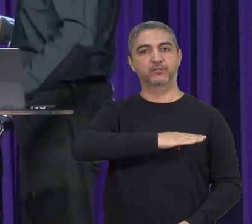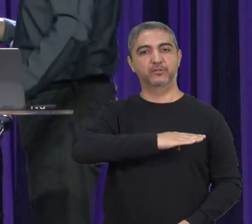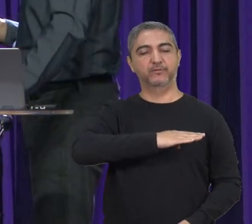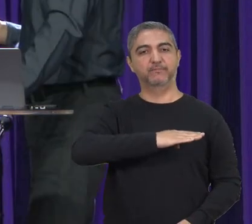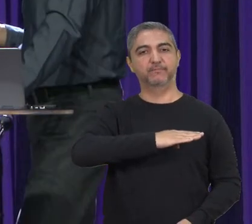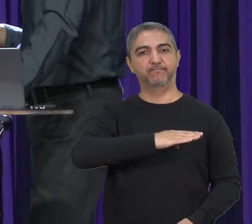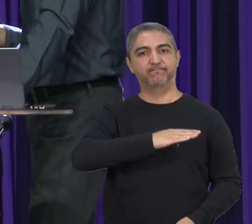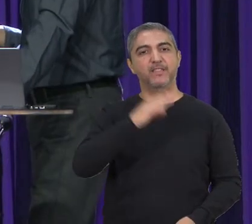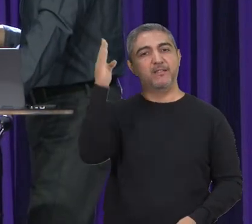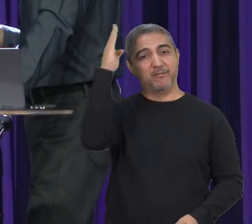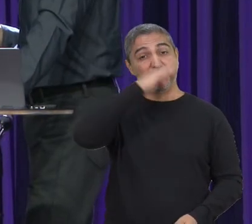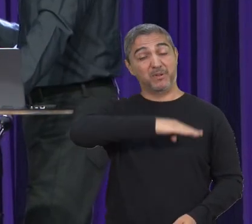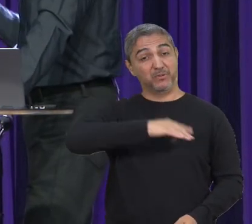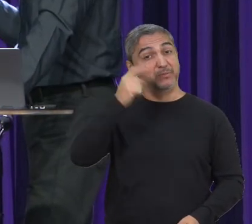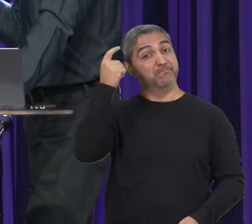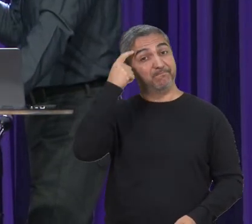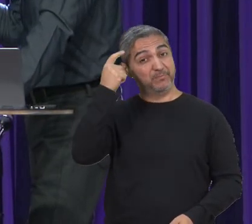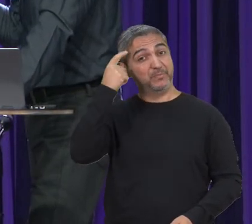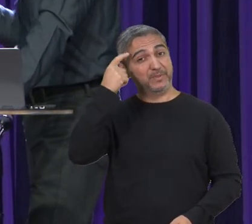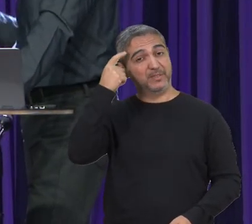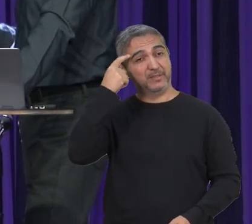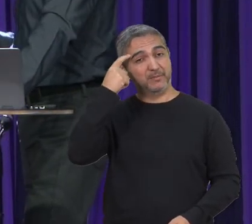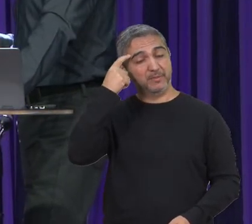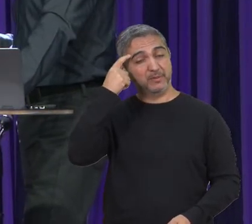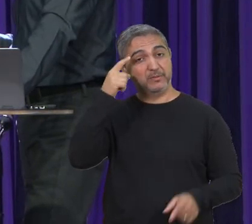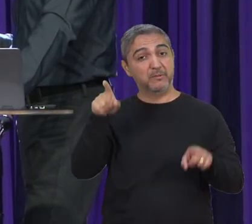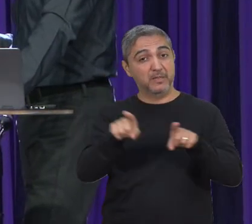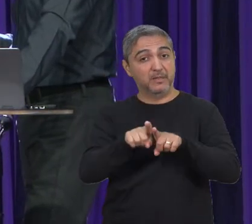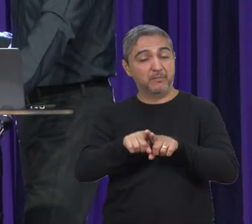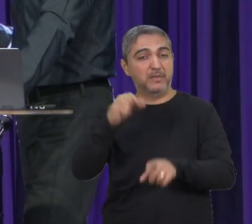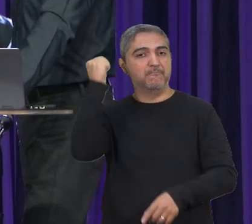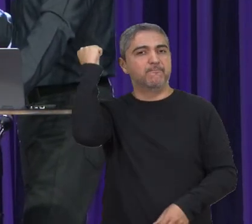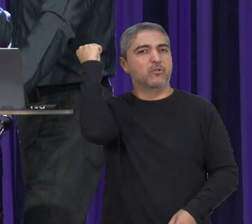maus pensamentos, homicídios,